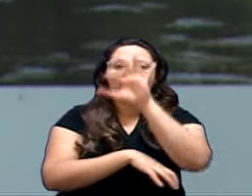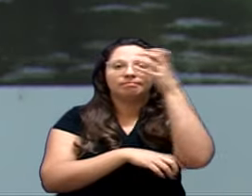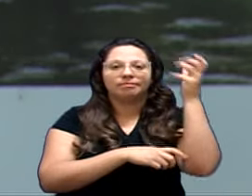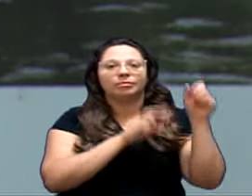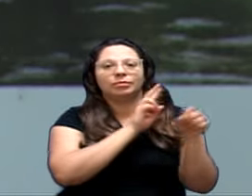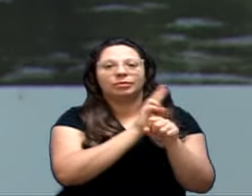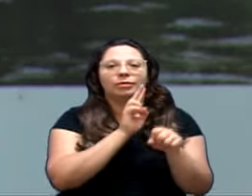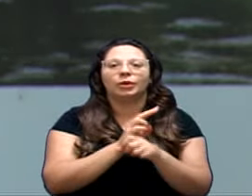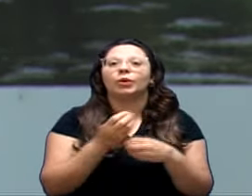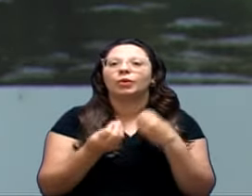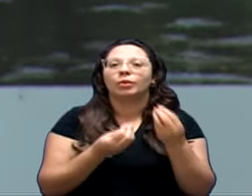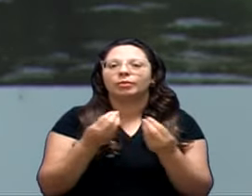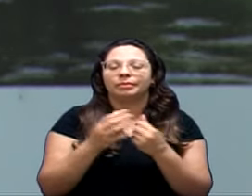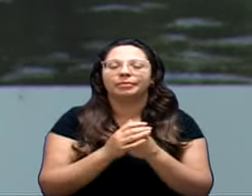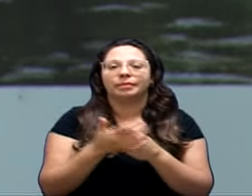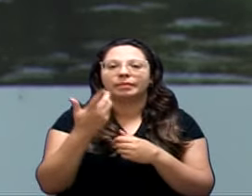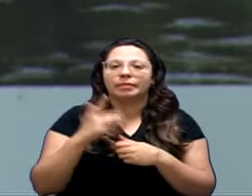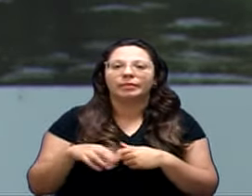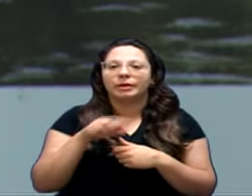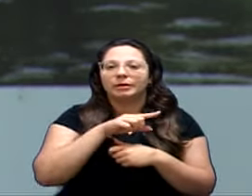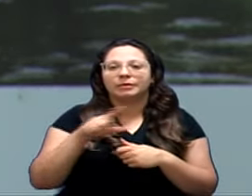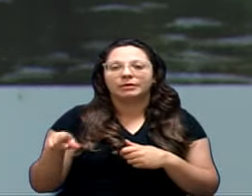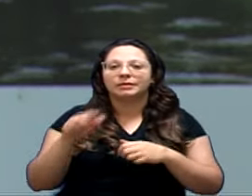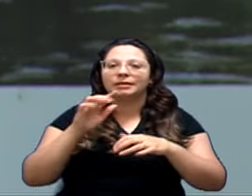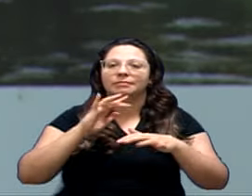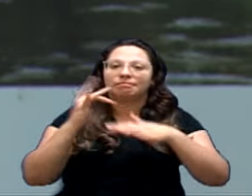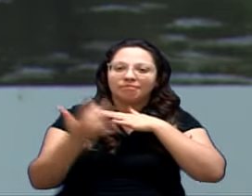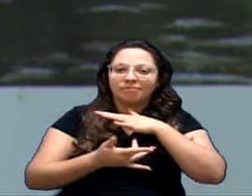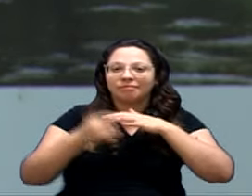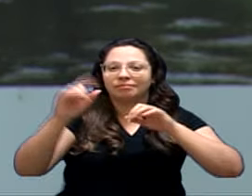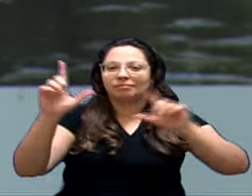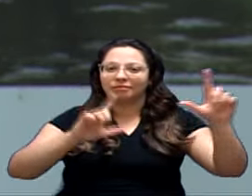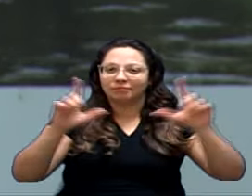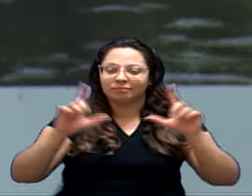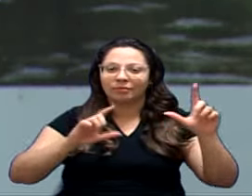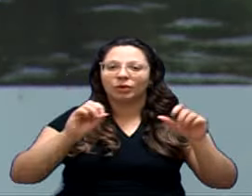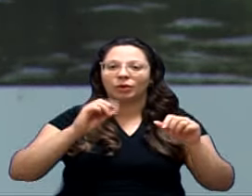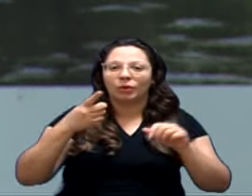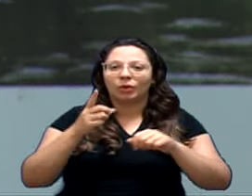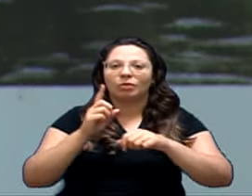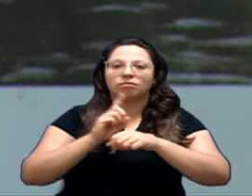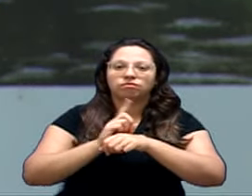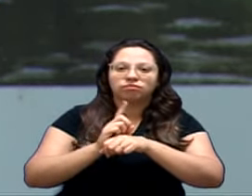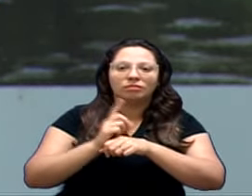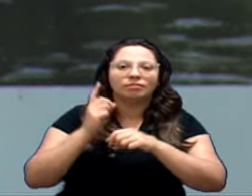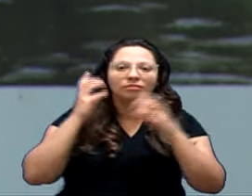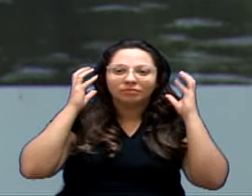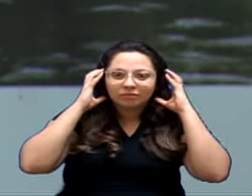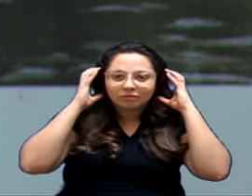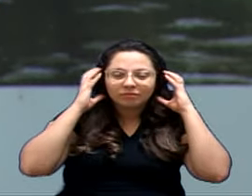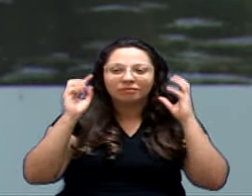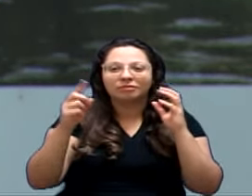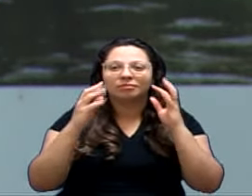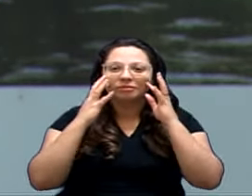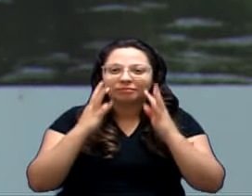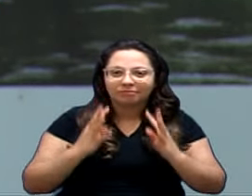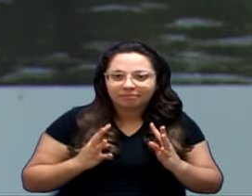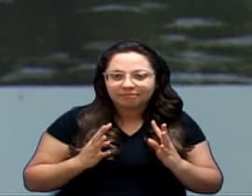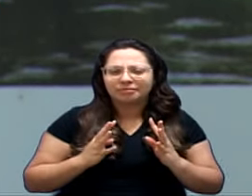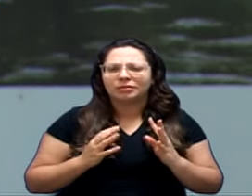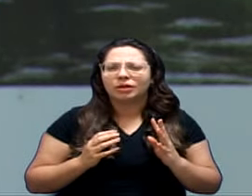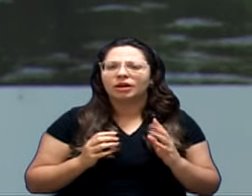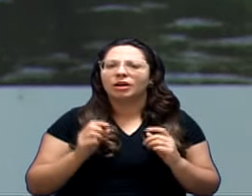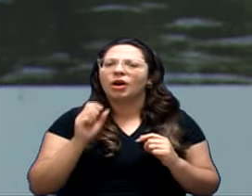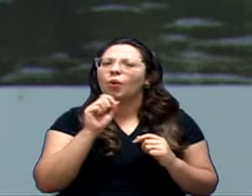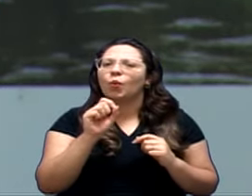afinal você que também nos acompanha pela nossa TV Legislativa nos ouve pela nossa rádio e também Pelas nossas redes sociais O que